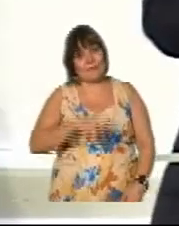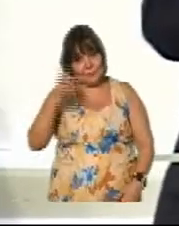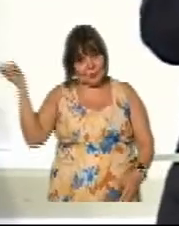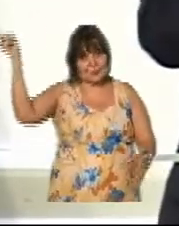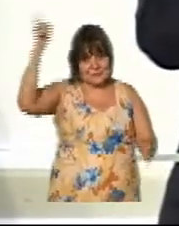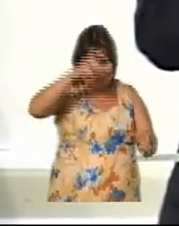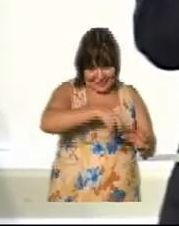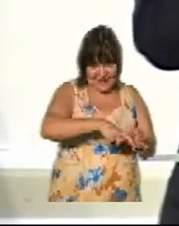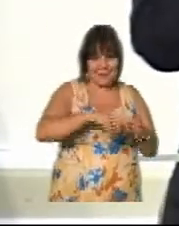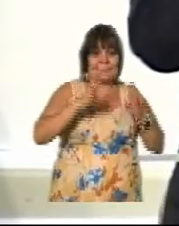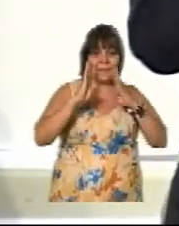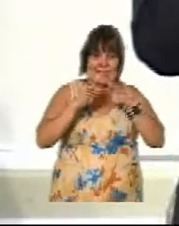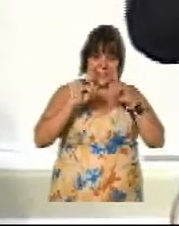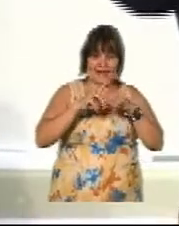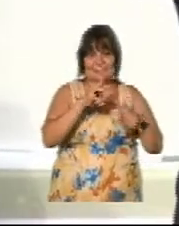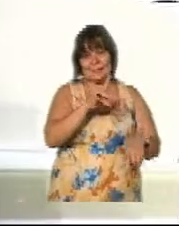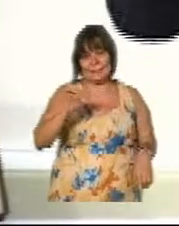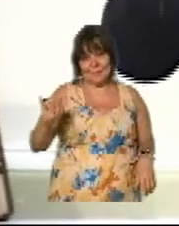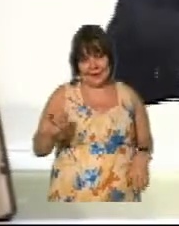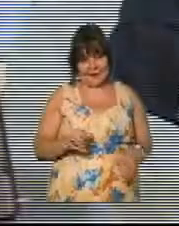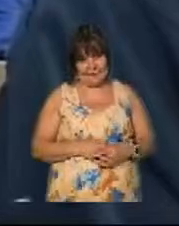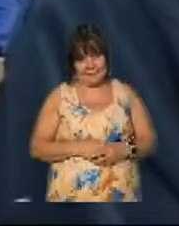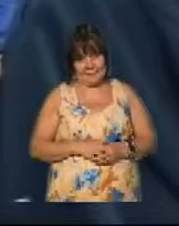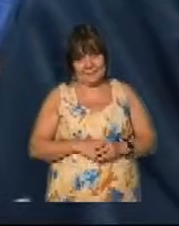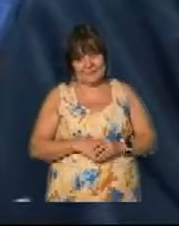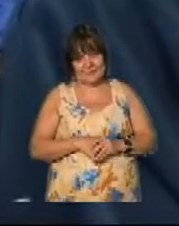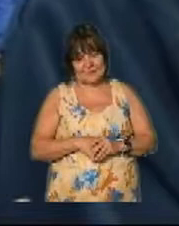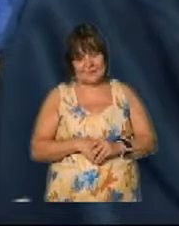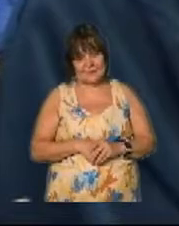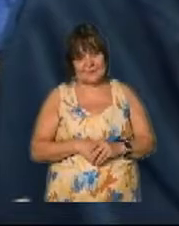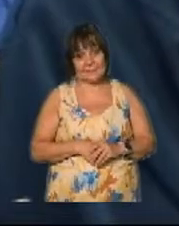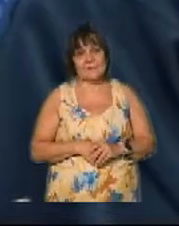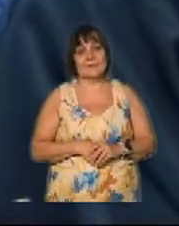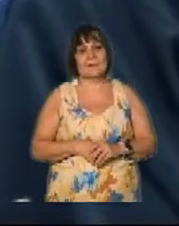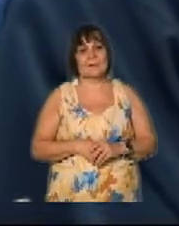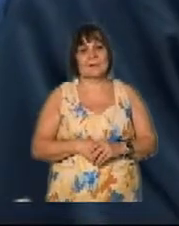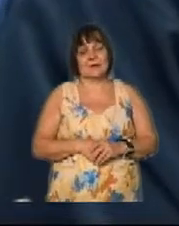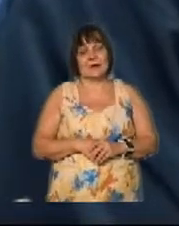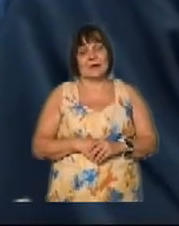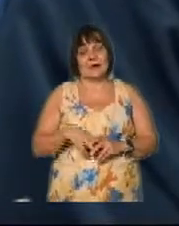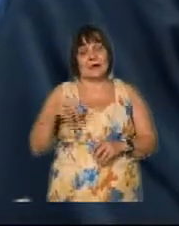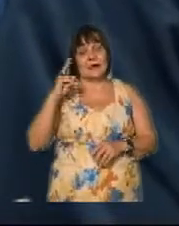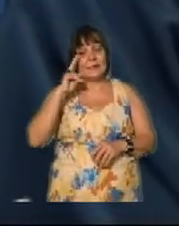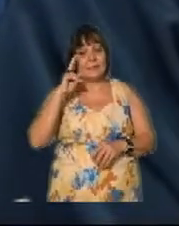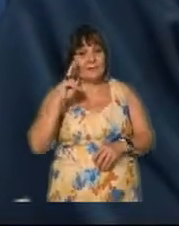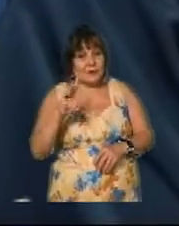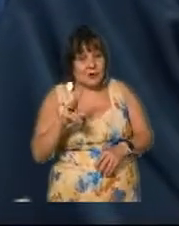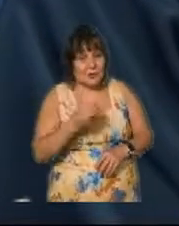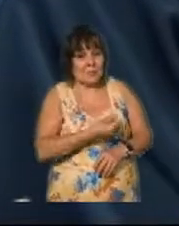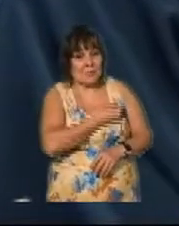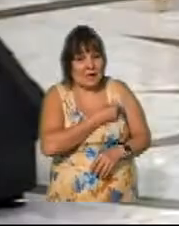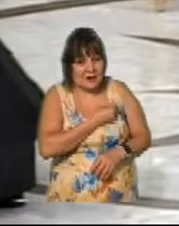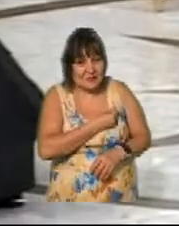meu pai. Ele diz que caiu em si. Ele começou a ver o que era a vida sem